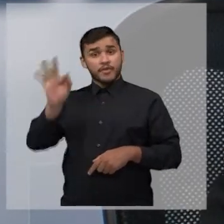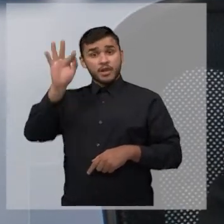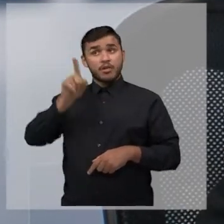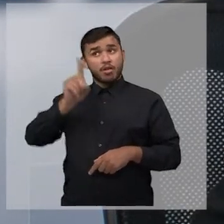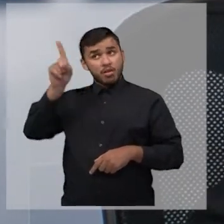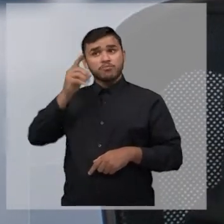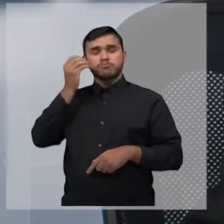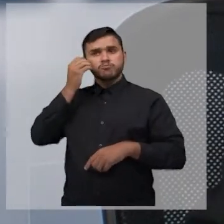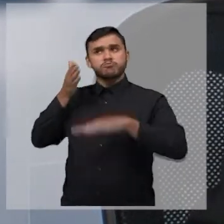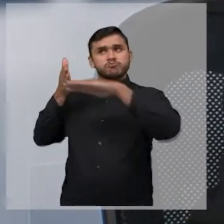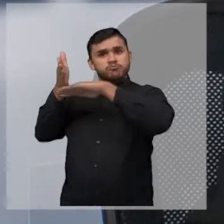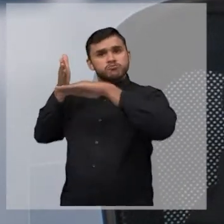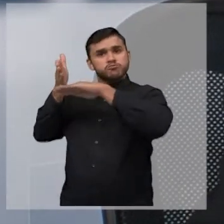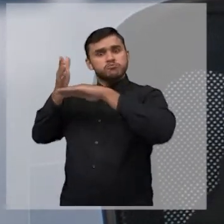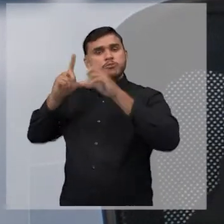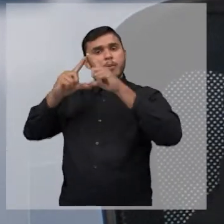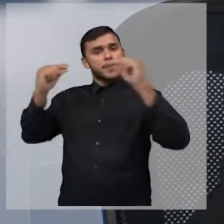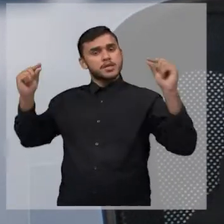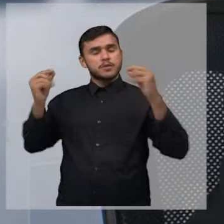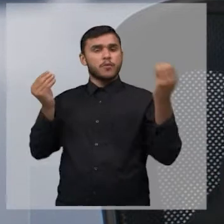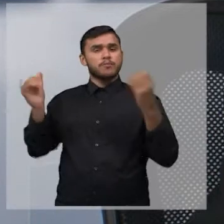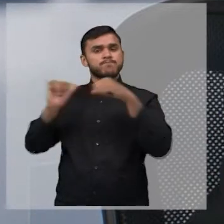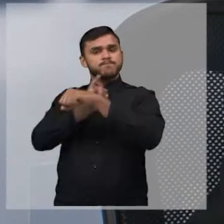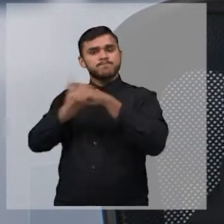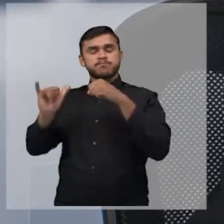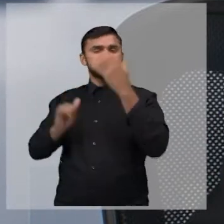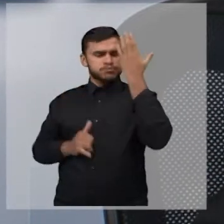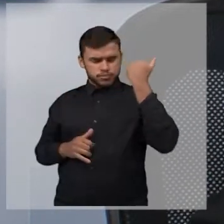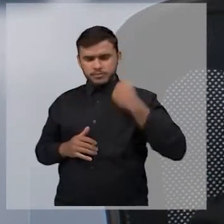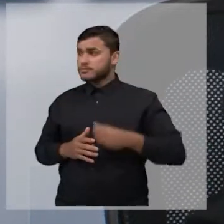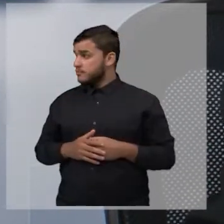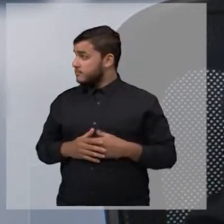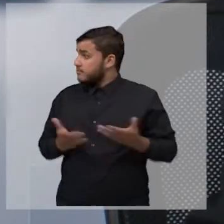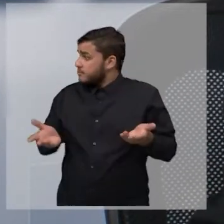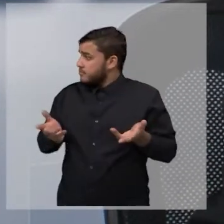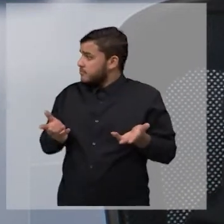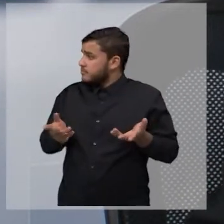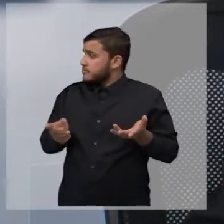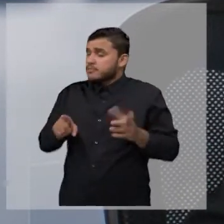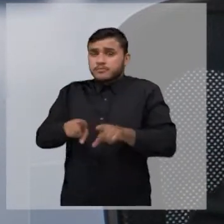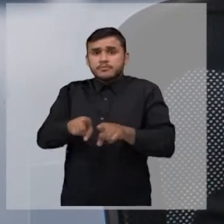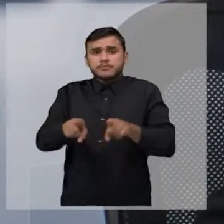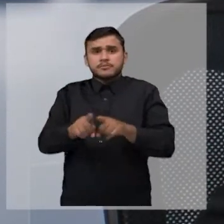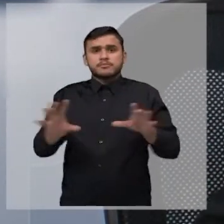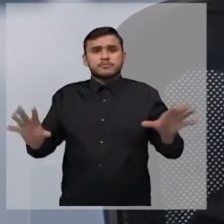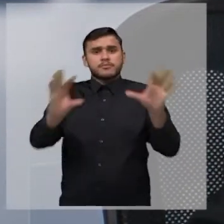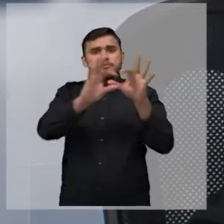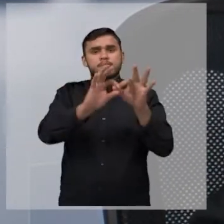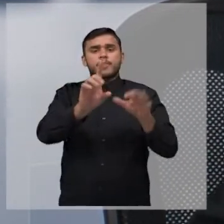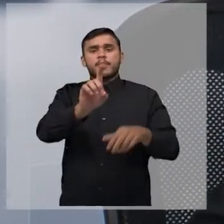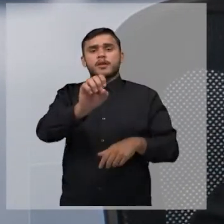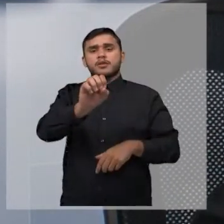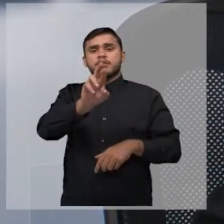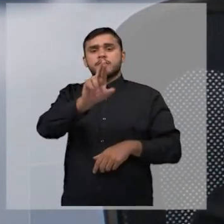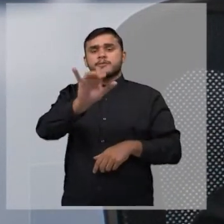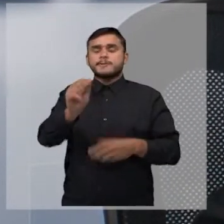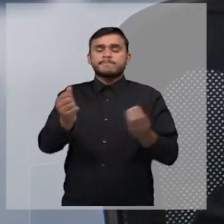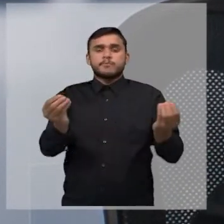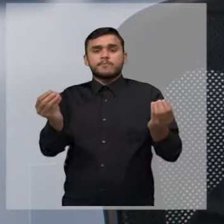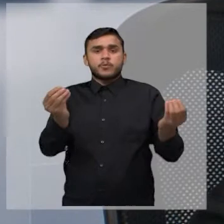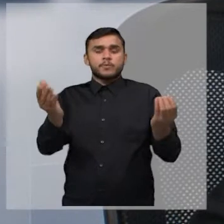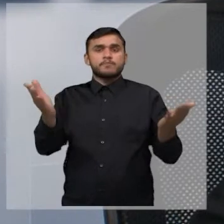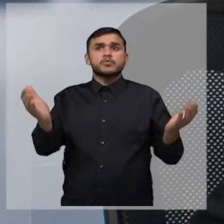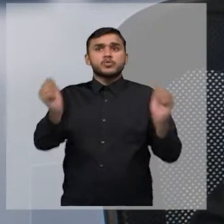Brasília, que é o cara que, com certeza, terá uma ligação muito estreita com o João Dória